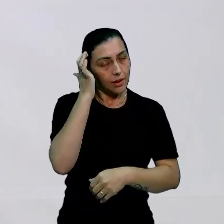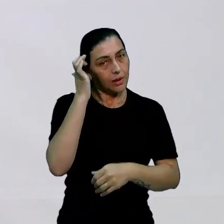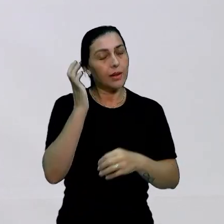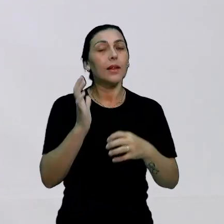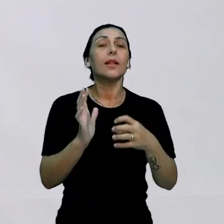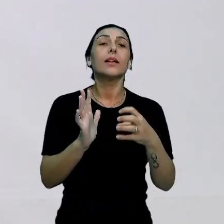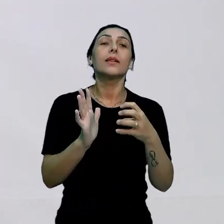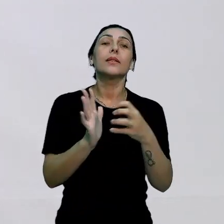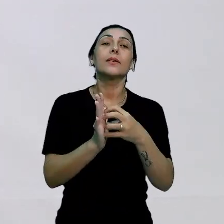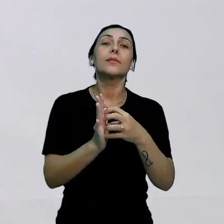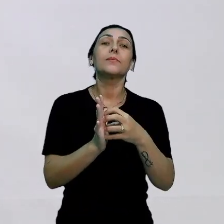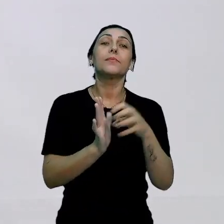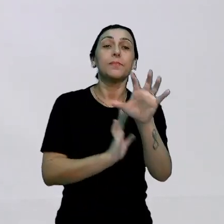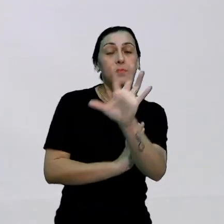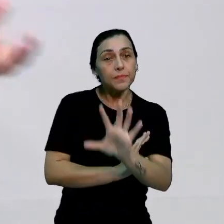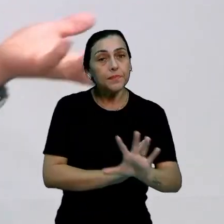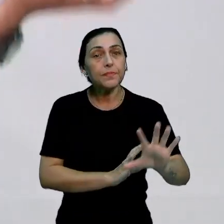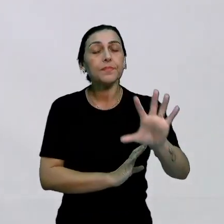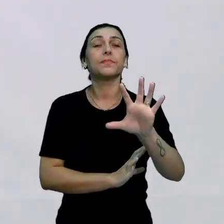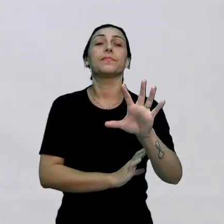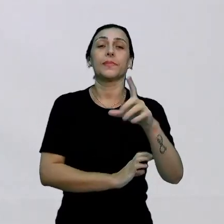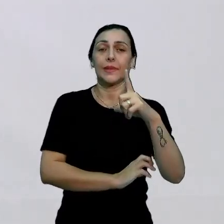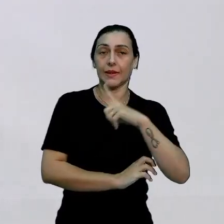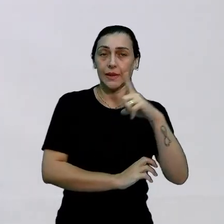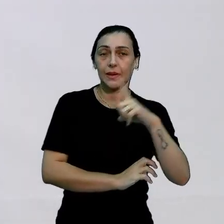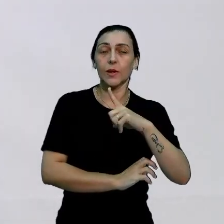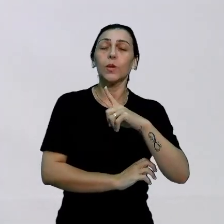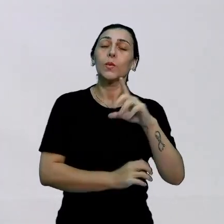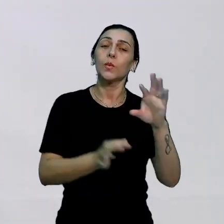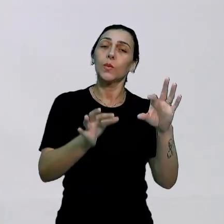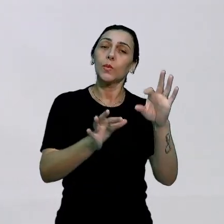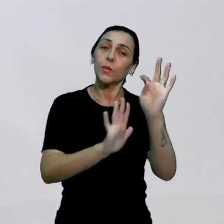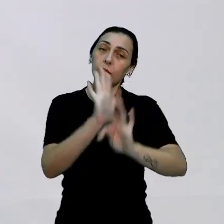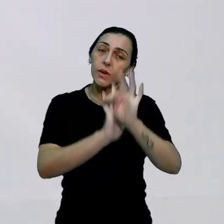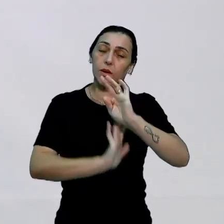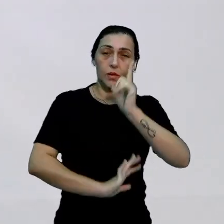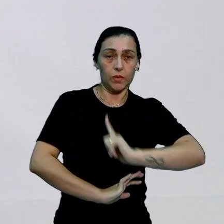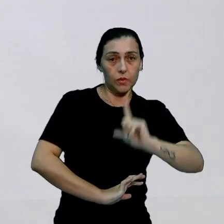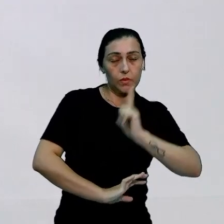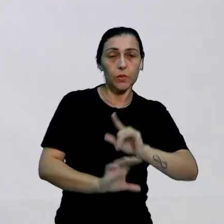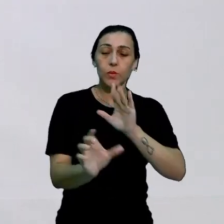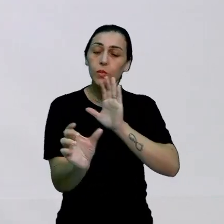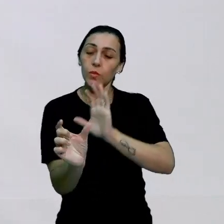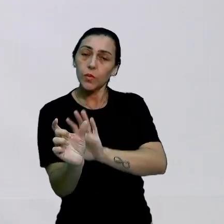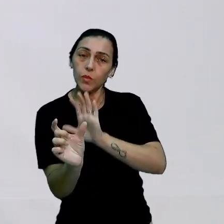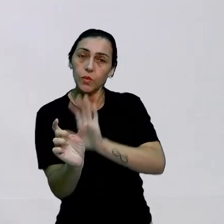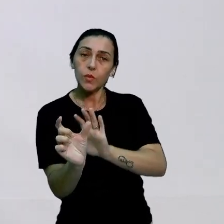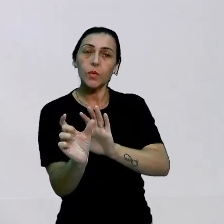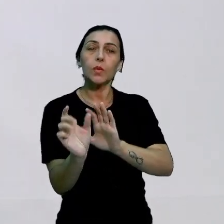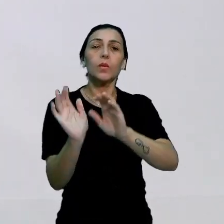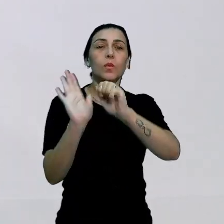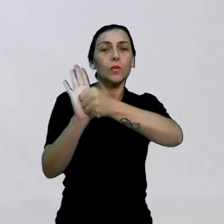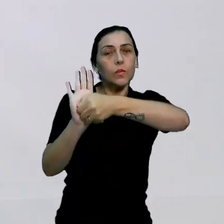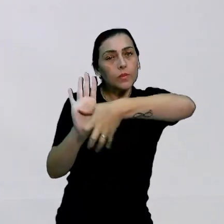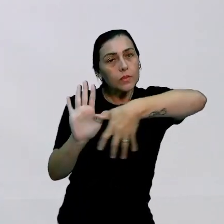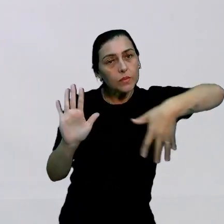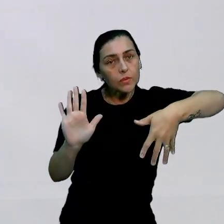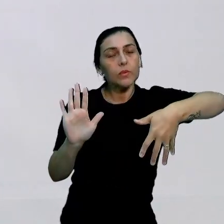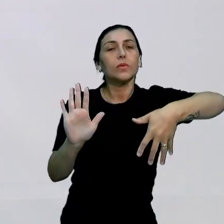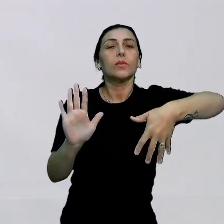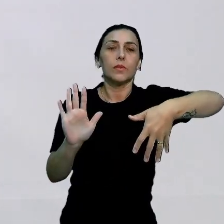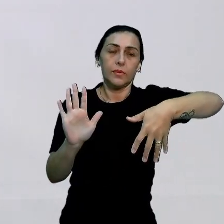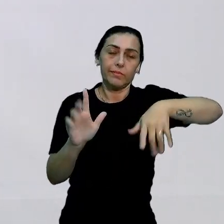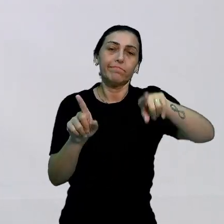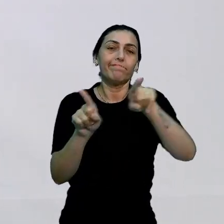ainda mais nos textos literários, que tem toda essa questão do enfoque conotativo, né? As figuras de linguagem, uma coisa